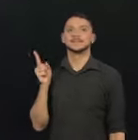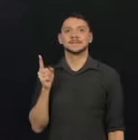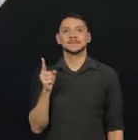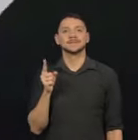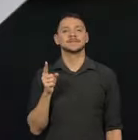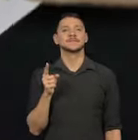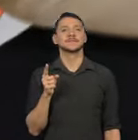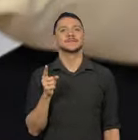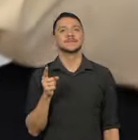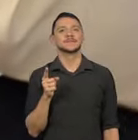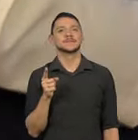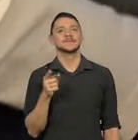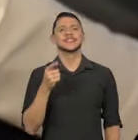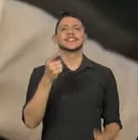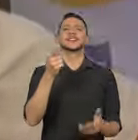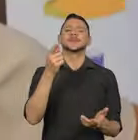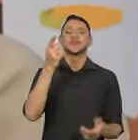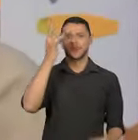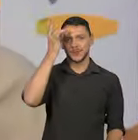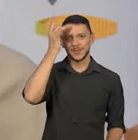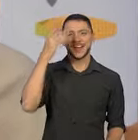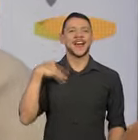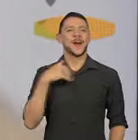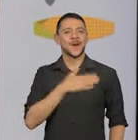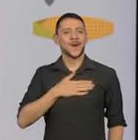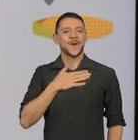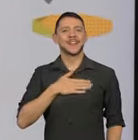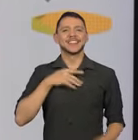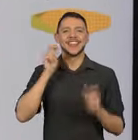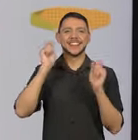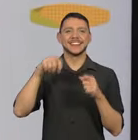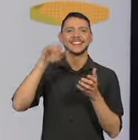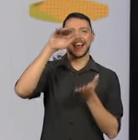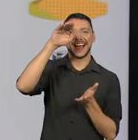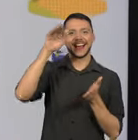vamos. Rapaz. Gostei disso.